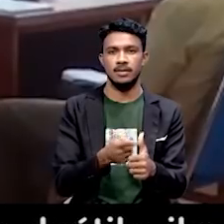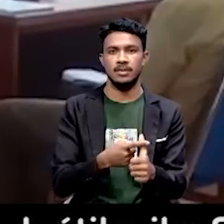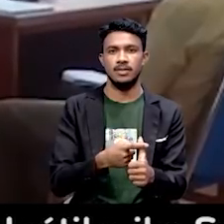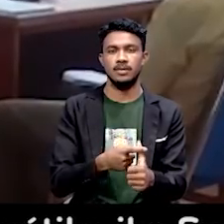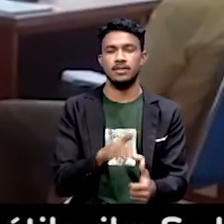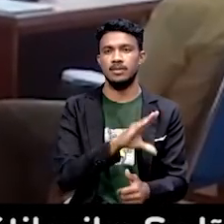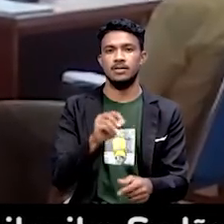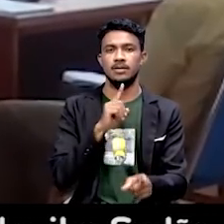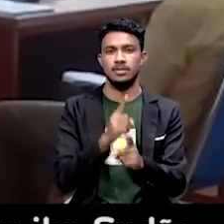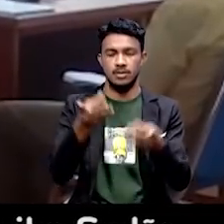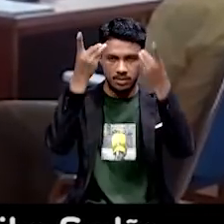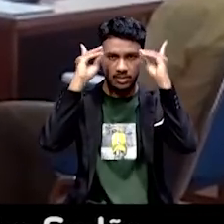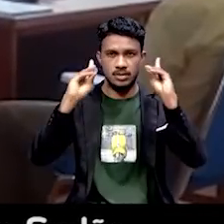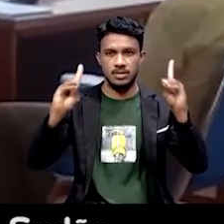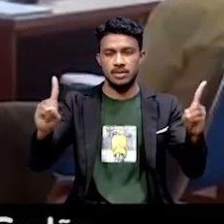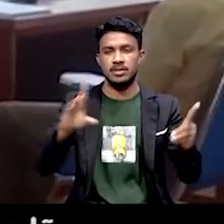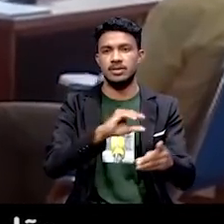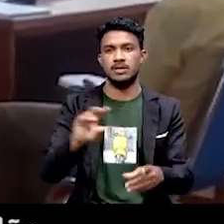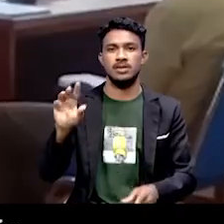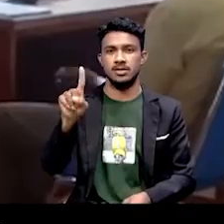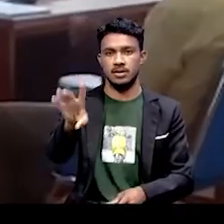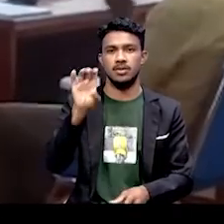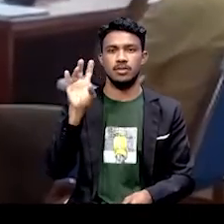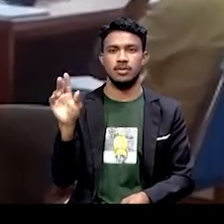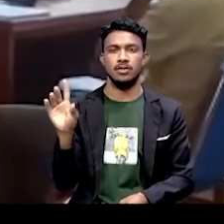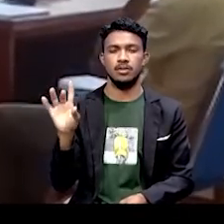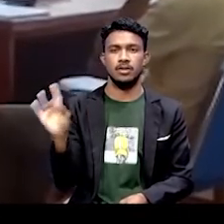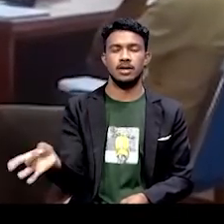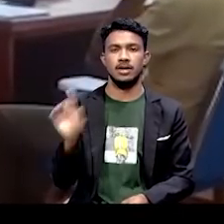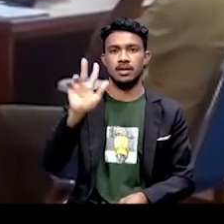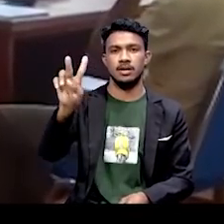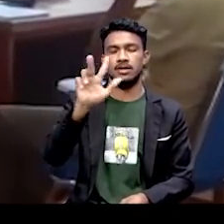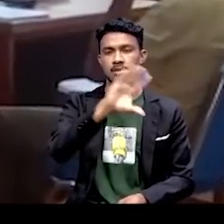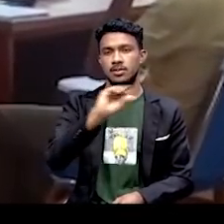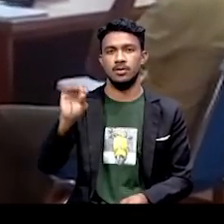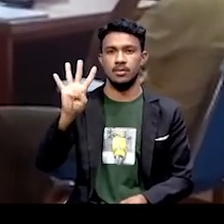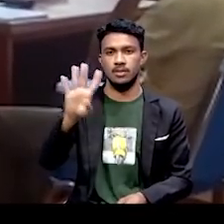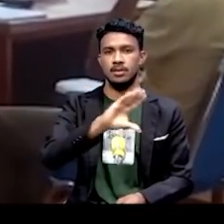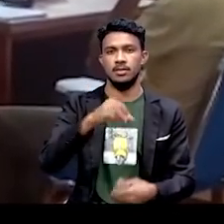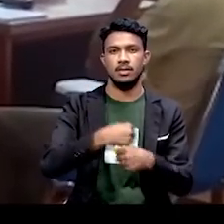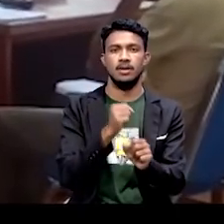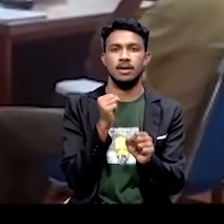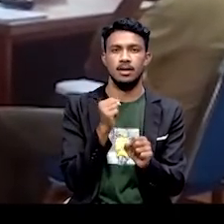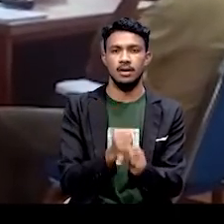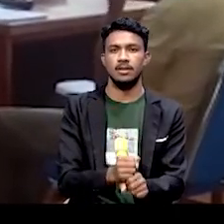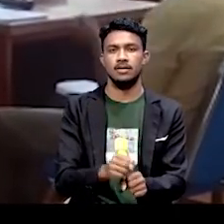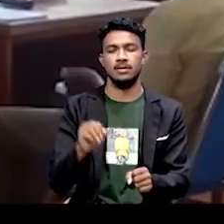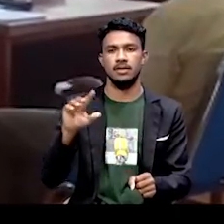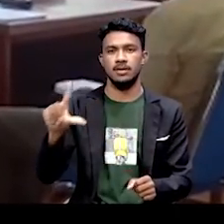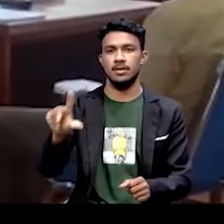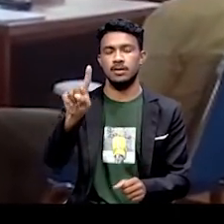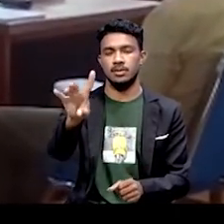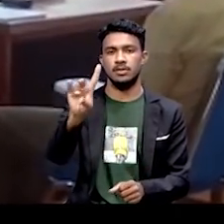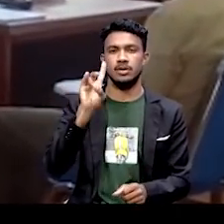Coletivo decide nos termos do artigo 183, alínea A, 194, número 1, alíneas A e B e